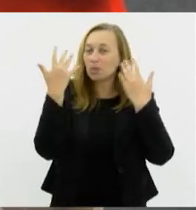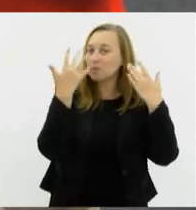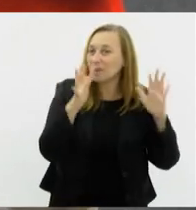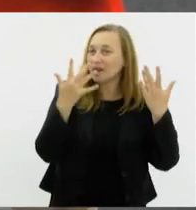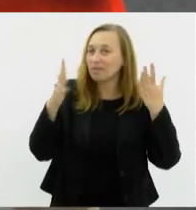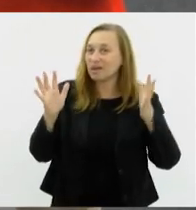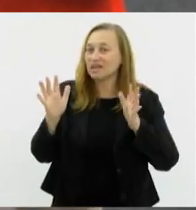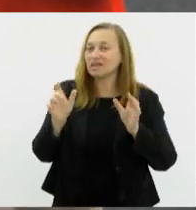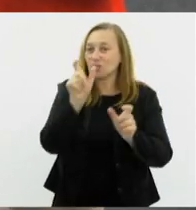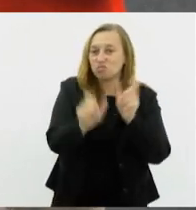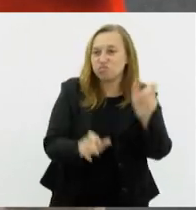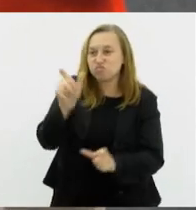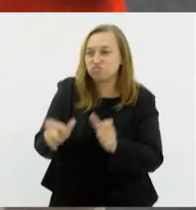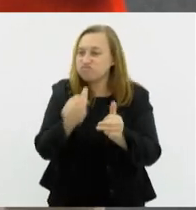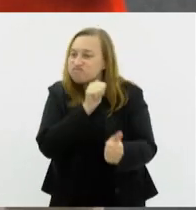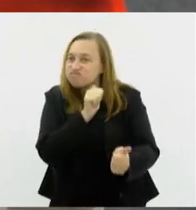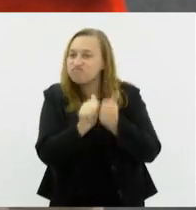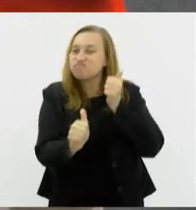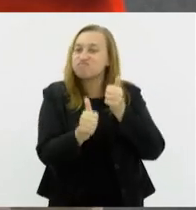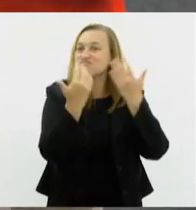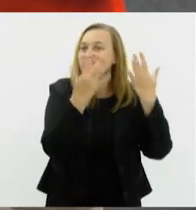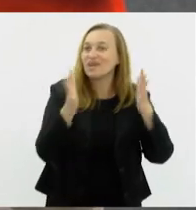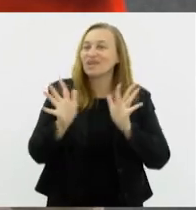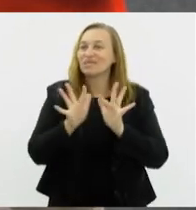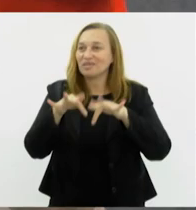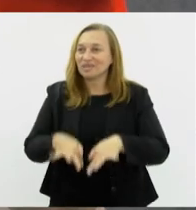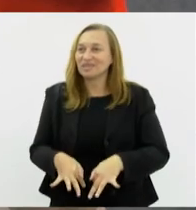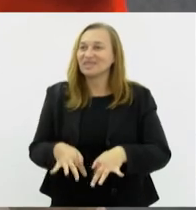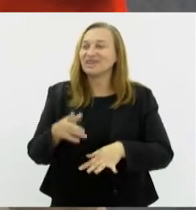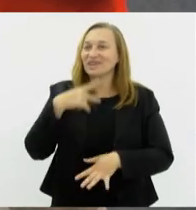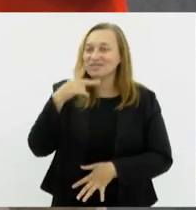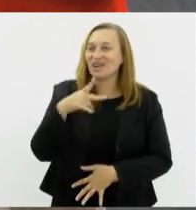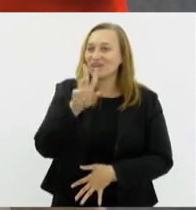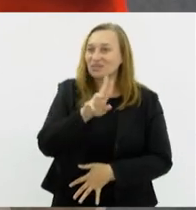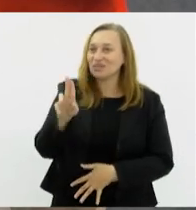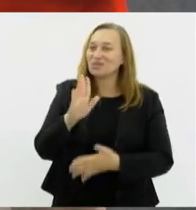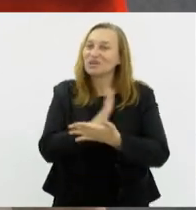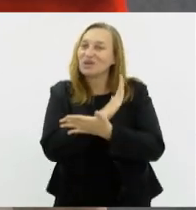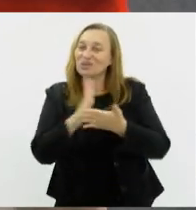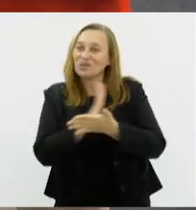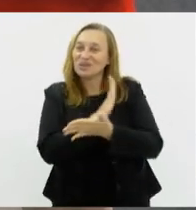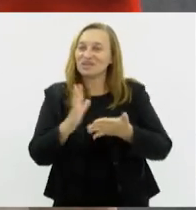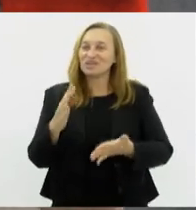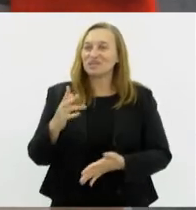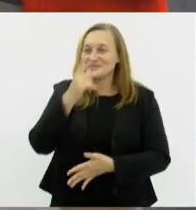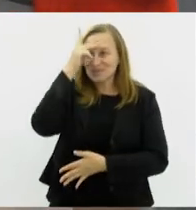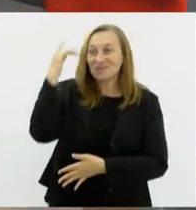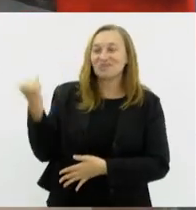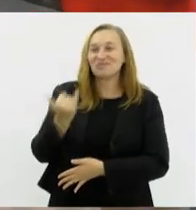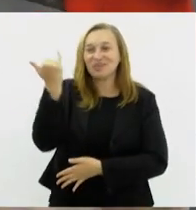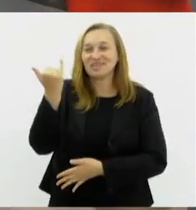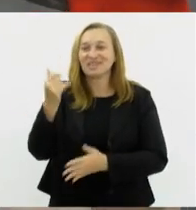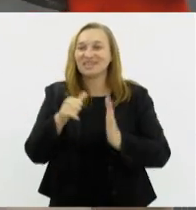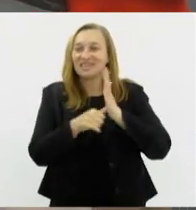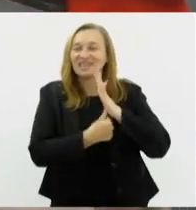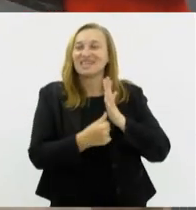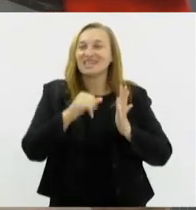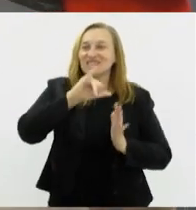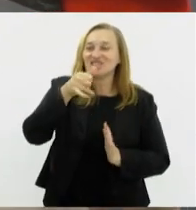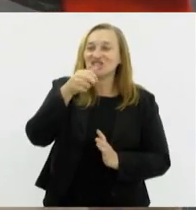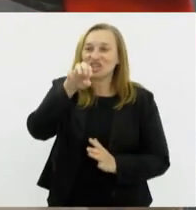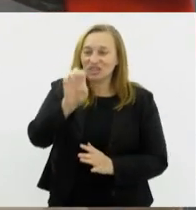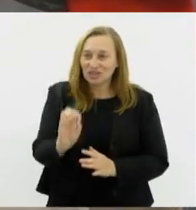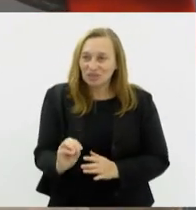atletas ali estão de parabéns. E, para finalizar, eu quero mencionar o nome de algumas pessoas que são muito importantes daquele clube, que é Jânio Moraes, o